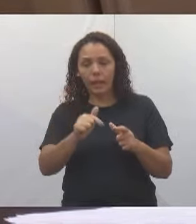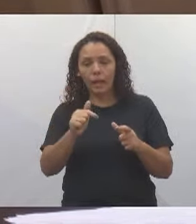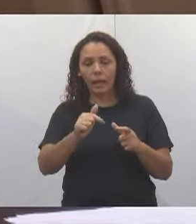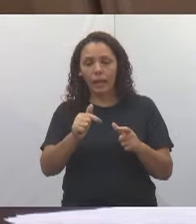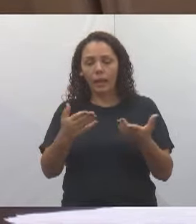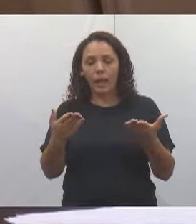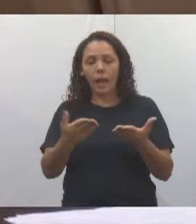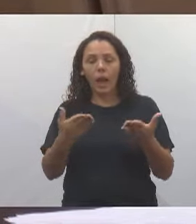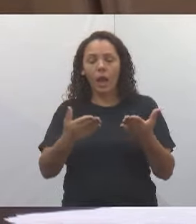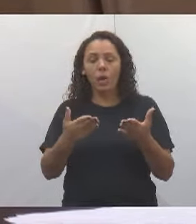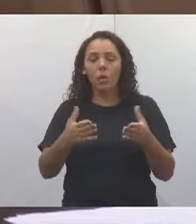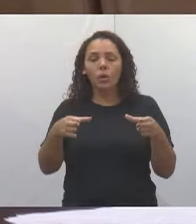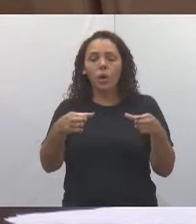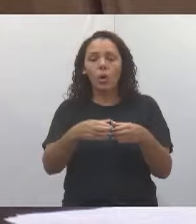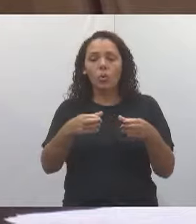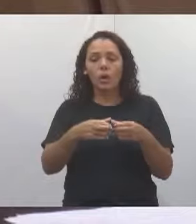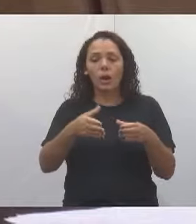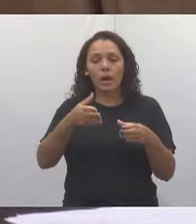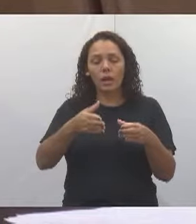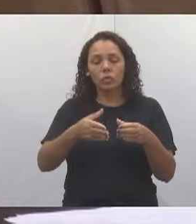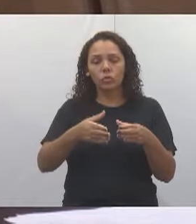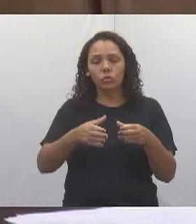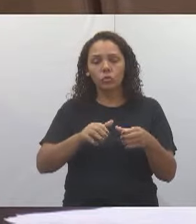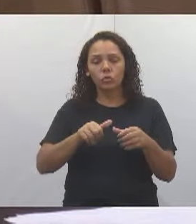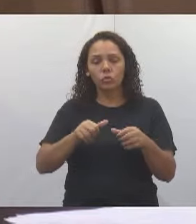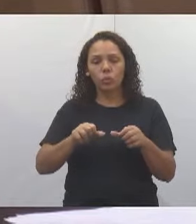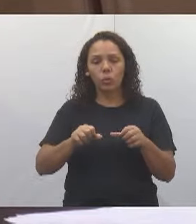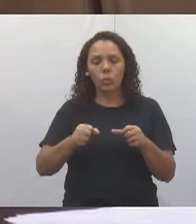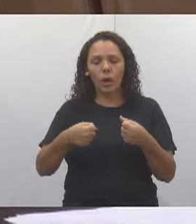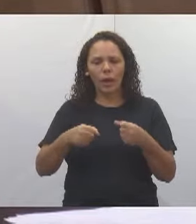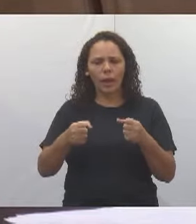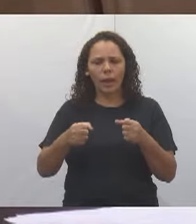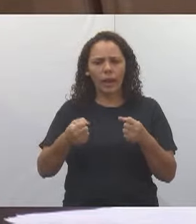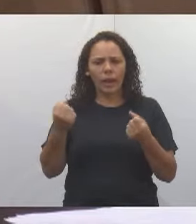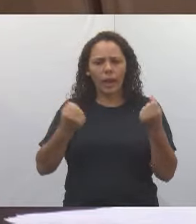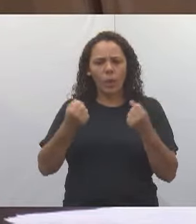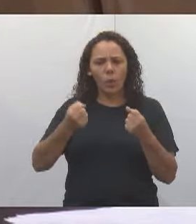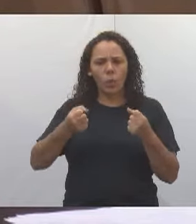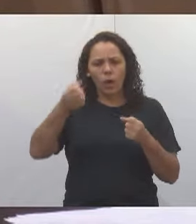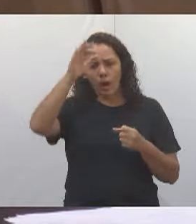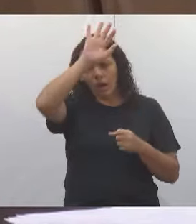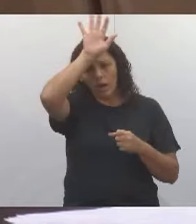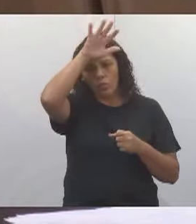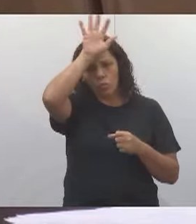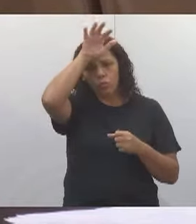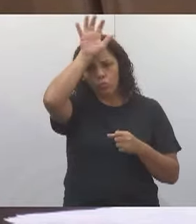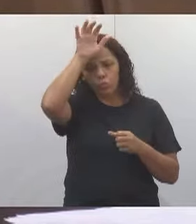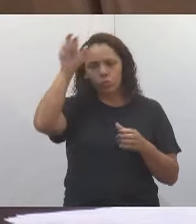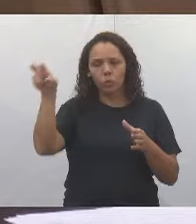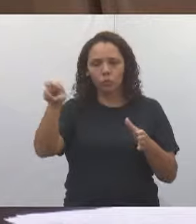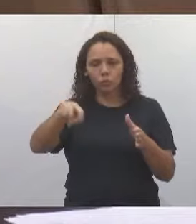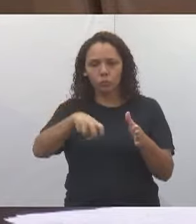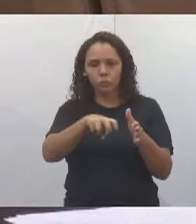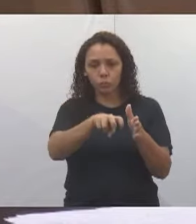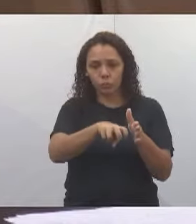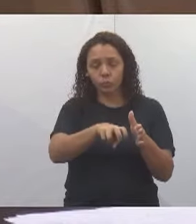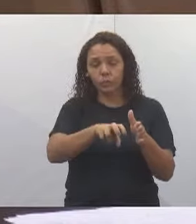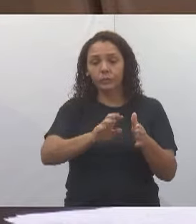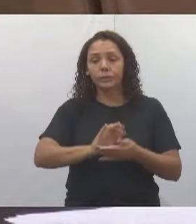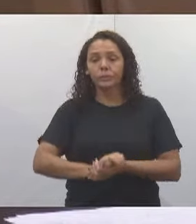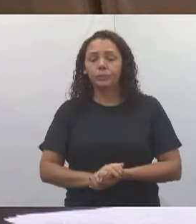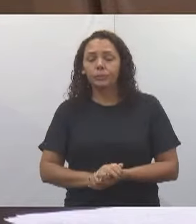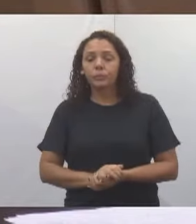agora, foi asfaltado o pátio, ficou top lá, não sei qual vereador que mandou a emenda lá, Maria Amélia. Olha ela aí.